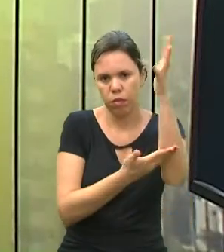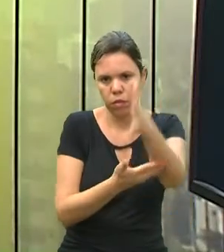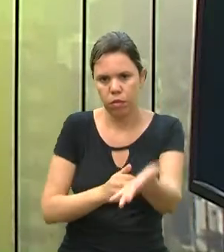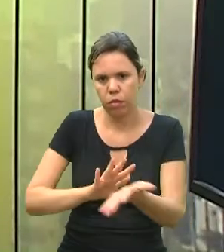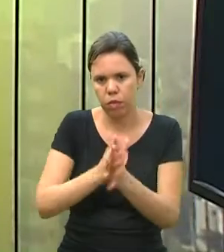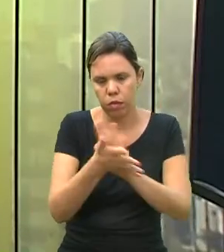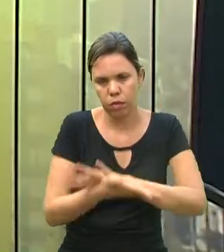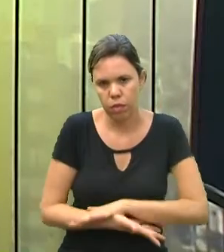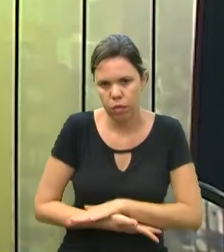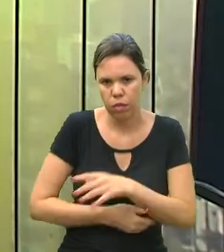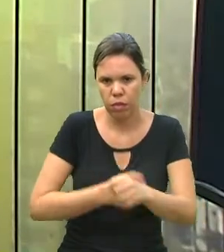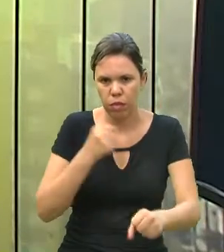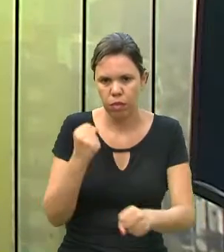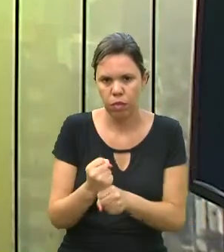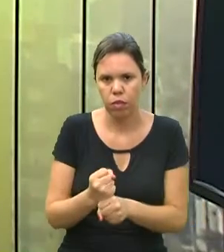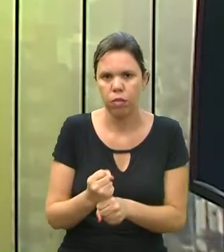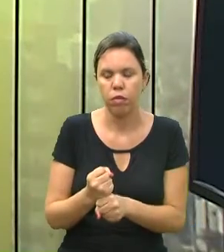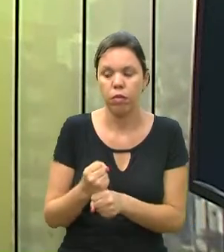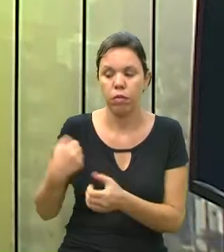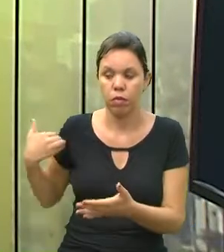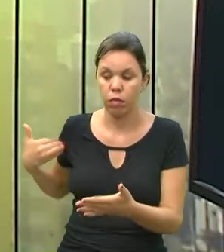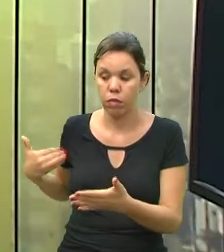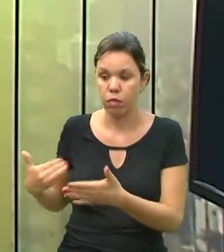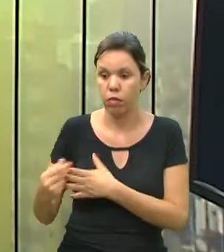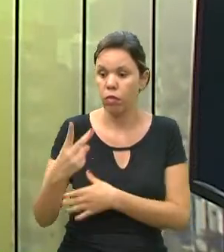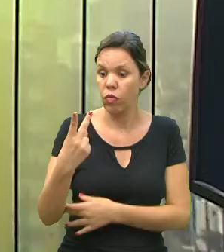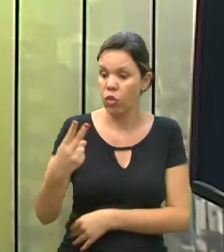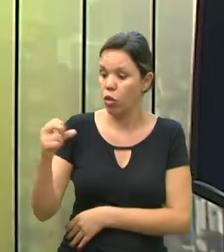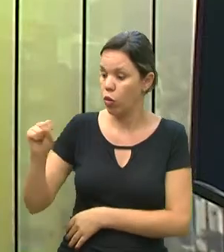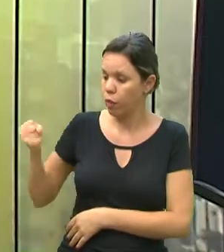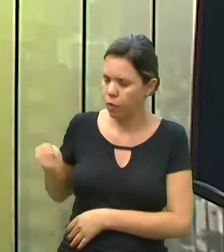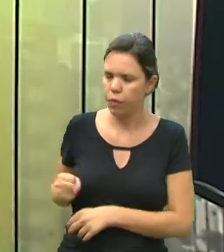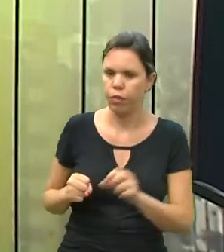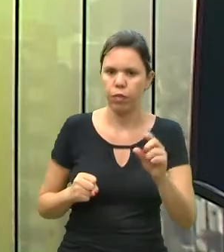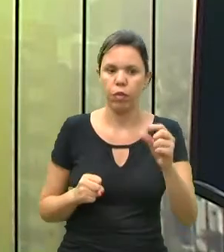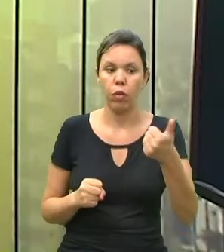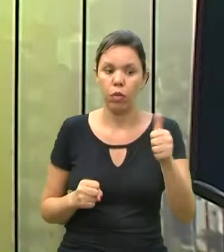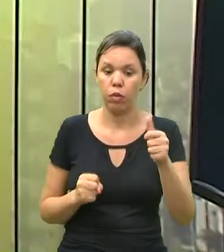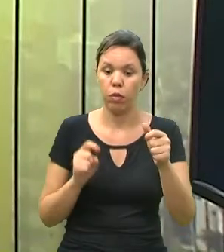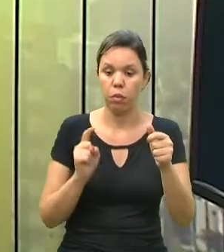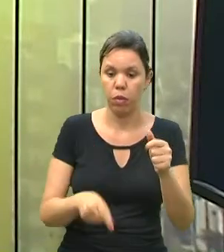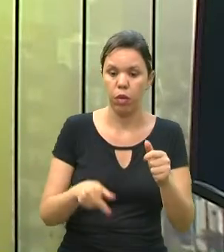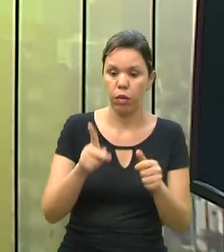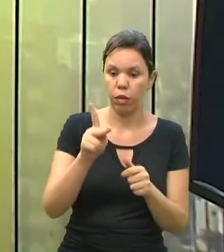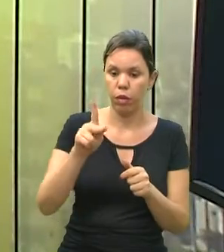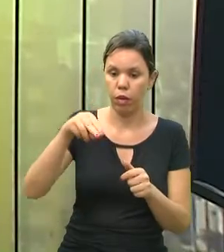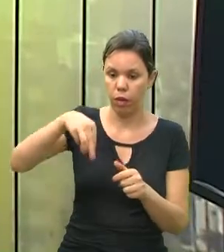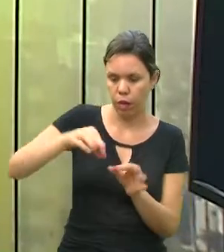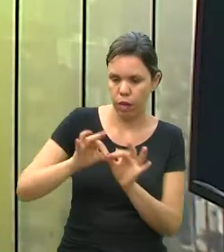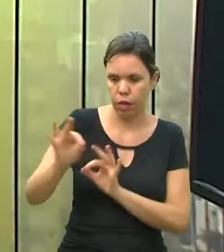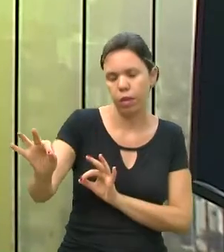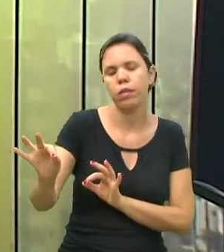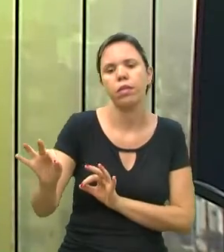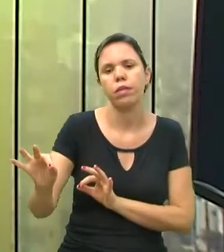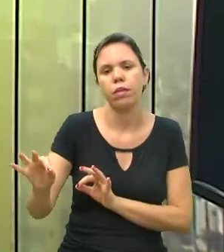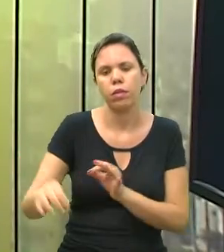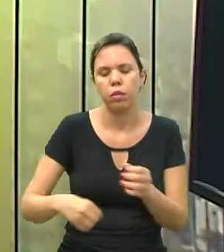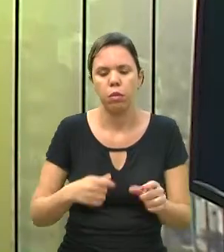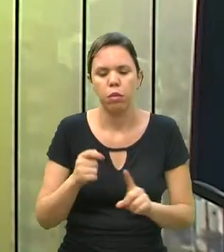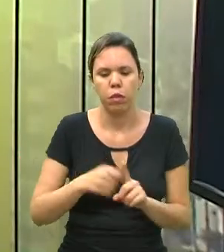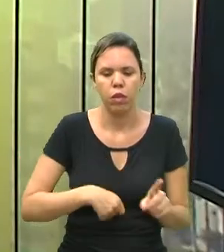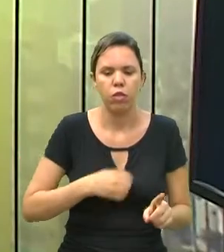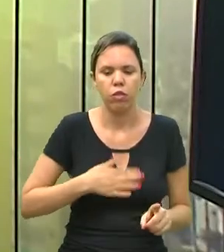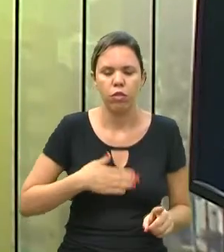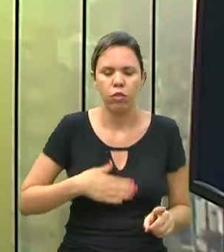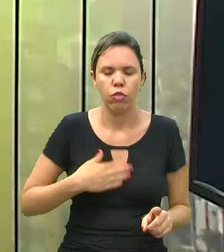chegou ao nível anual mais alto desde 2008, mais de 11 mil quilômetros quadrados entre agosto de 2019